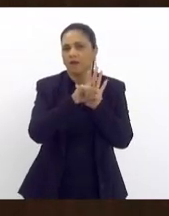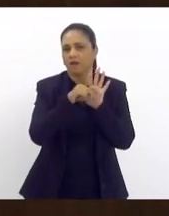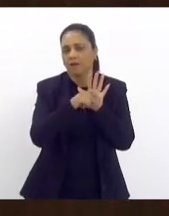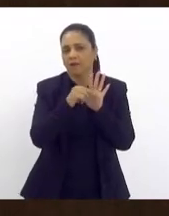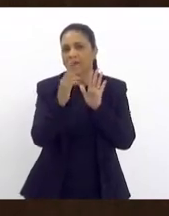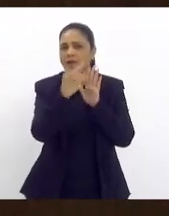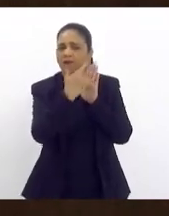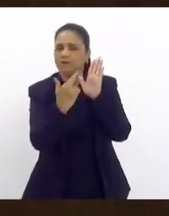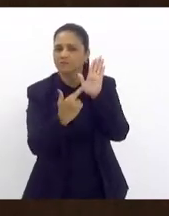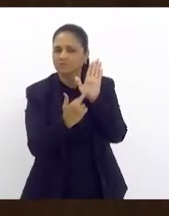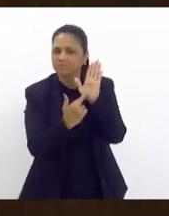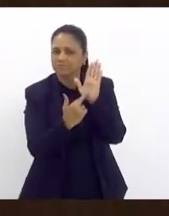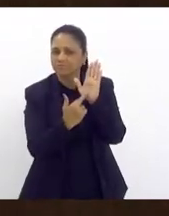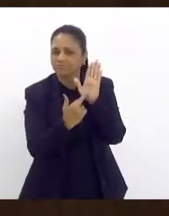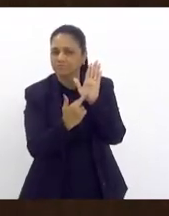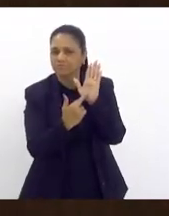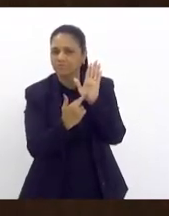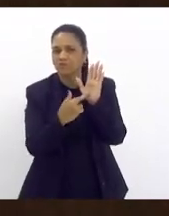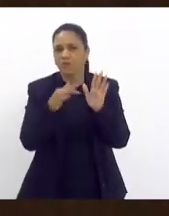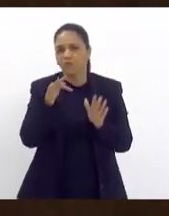regularização fundiária